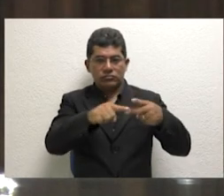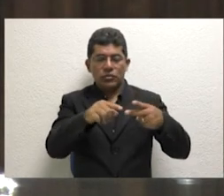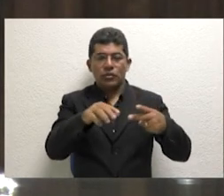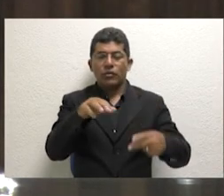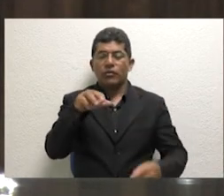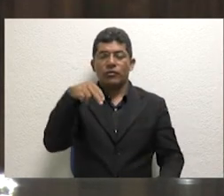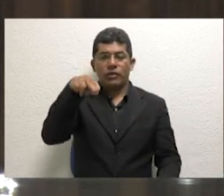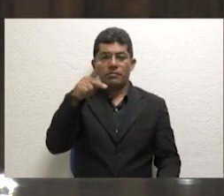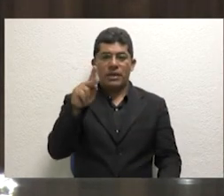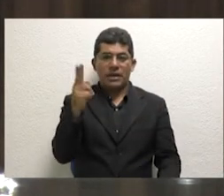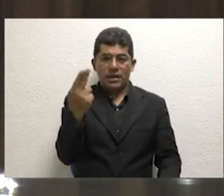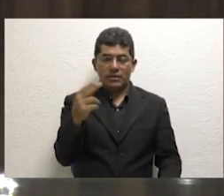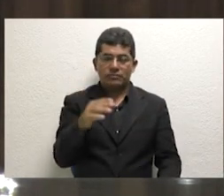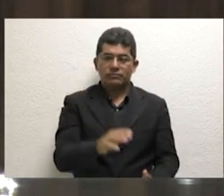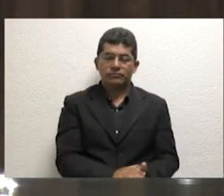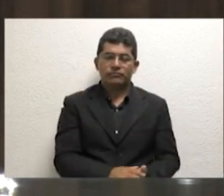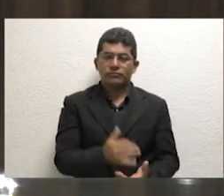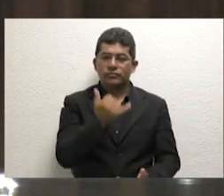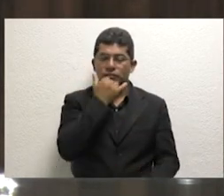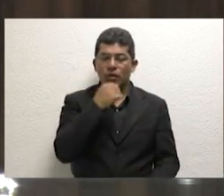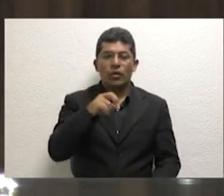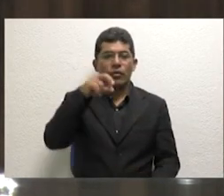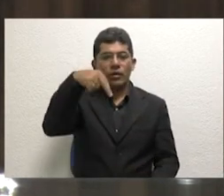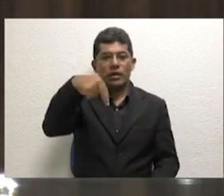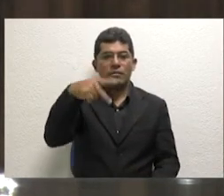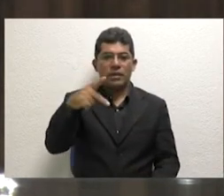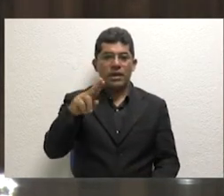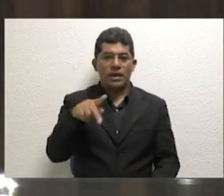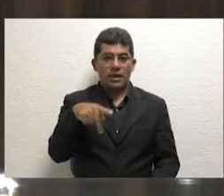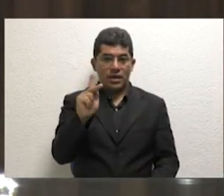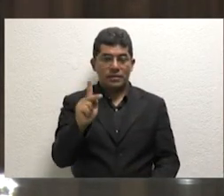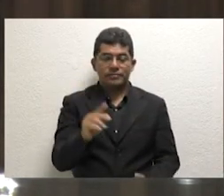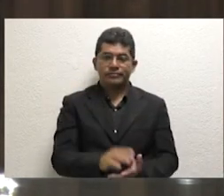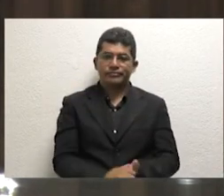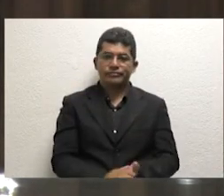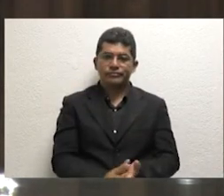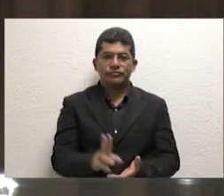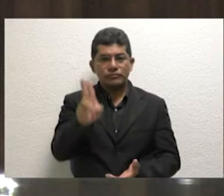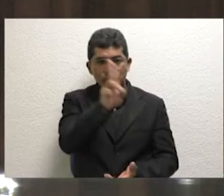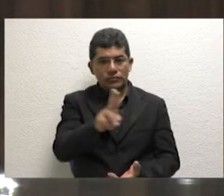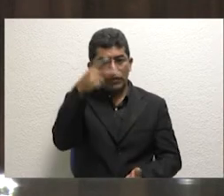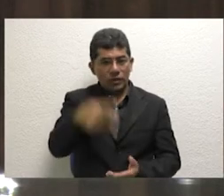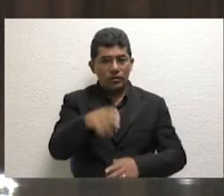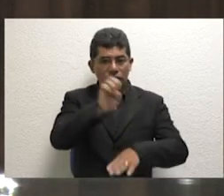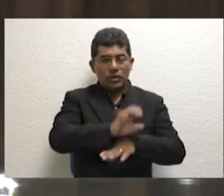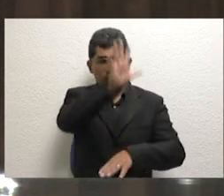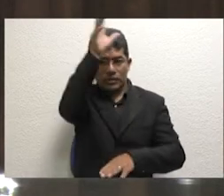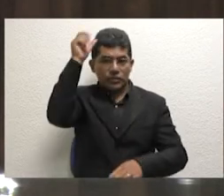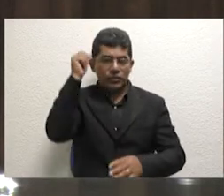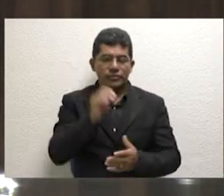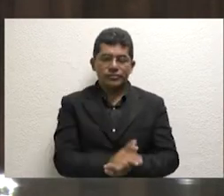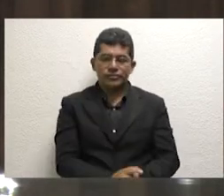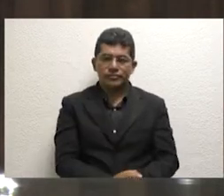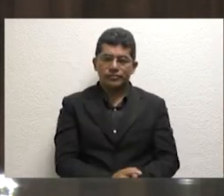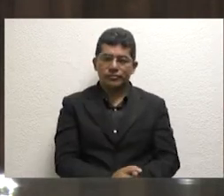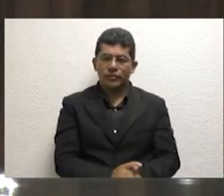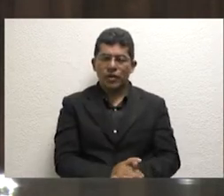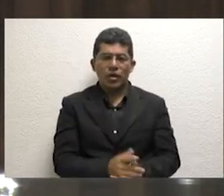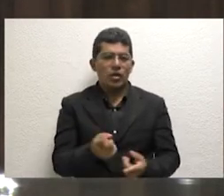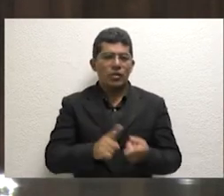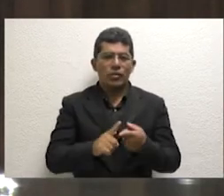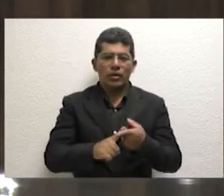para produzirmos o fertilizante aqui no nosso Estado e por barreiras